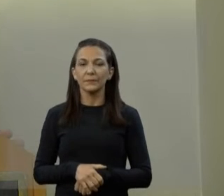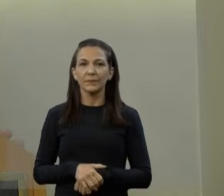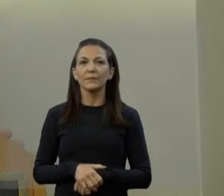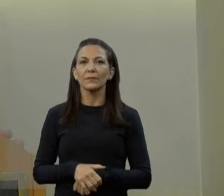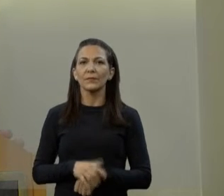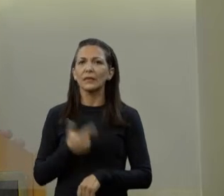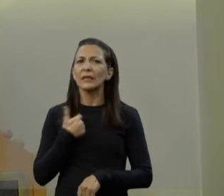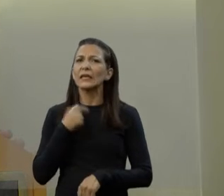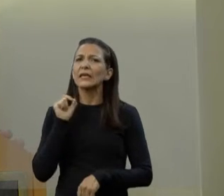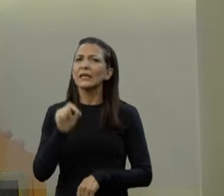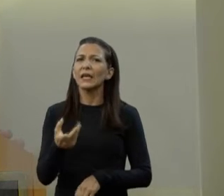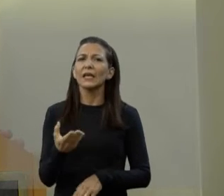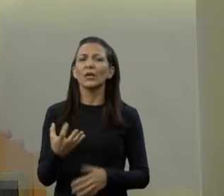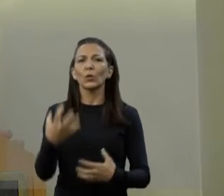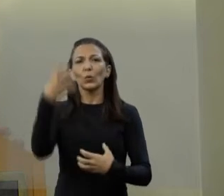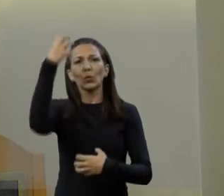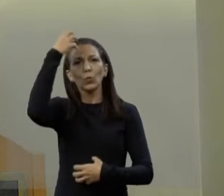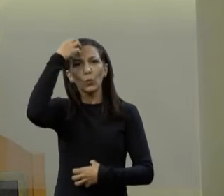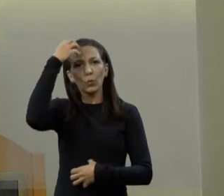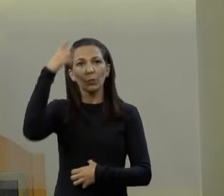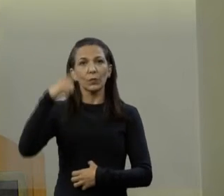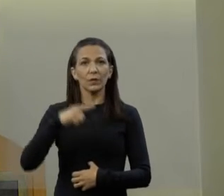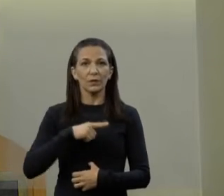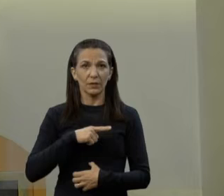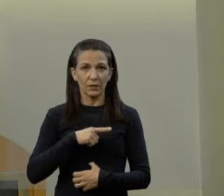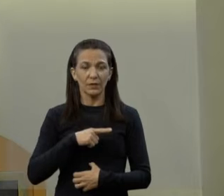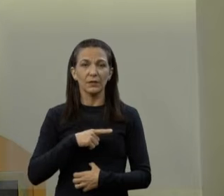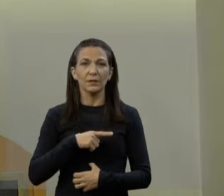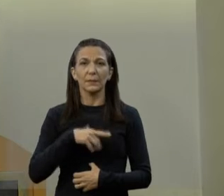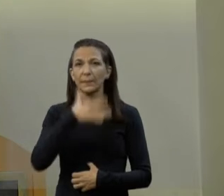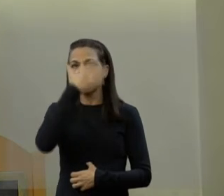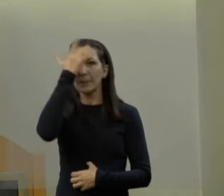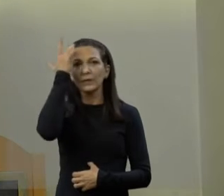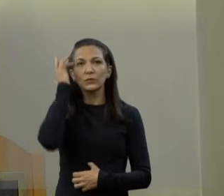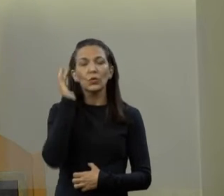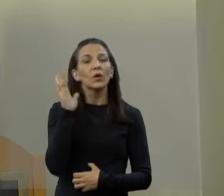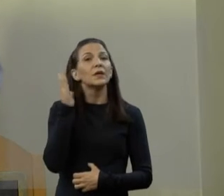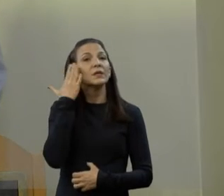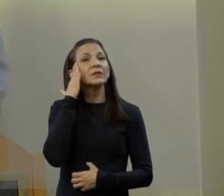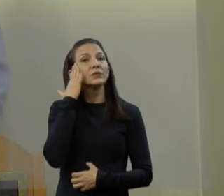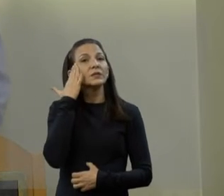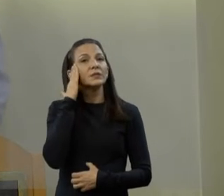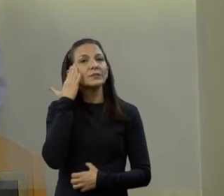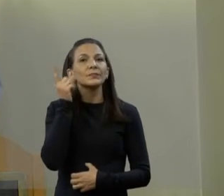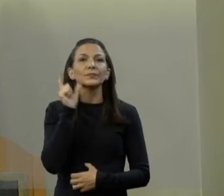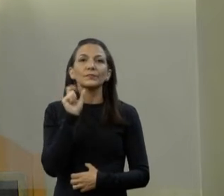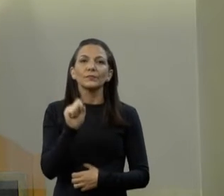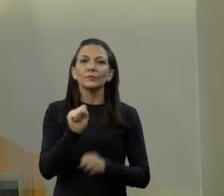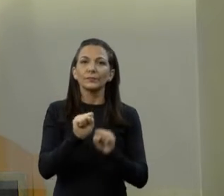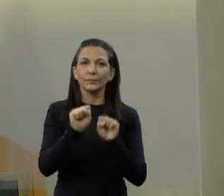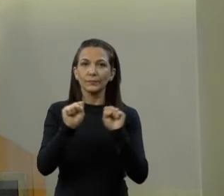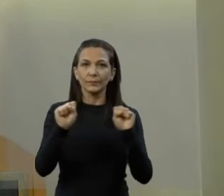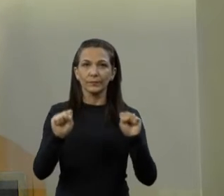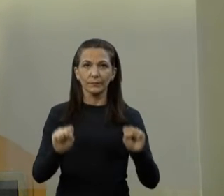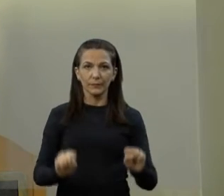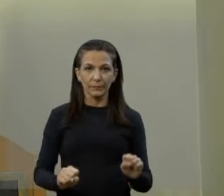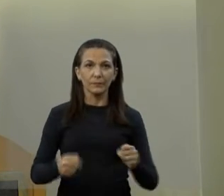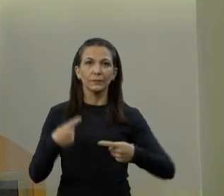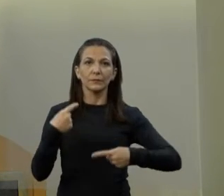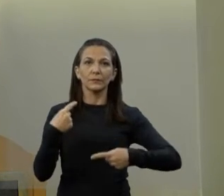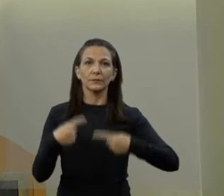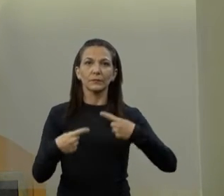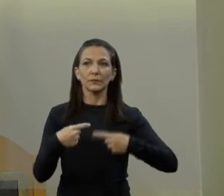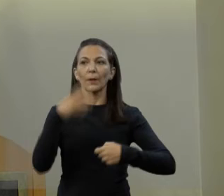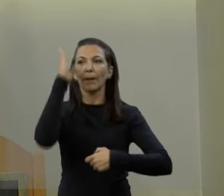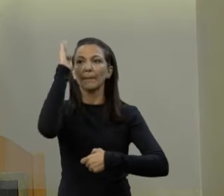para é quem é o culpado senão aqueles que ainda não entenderam que o sistema político